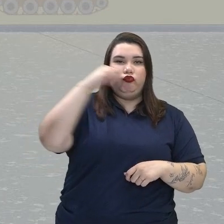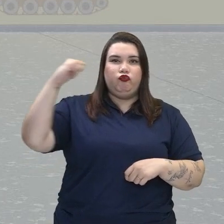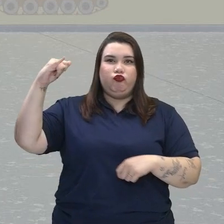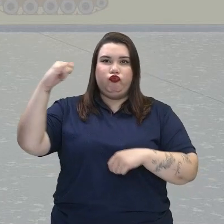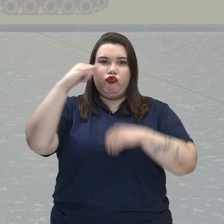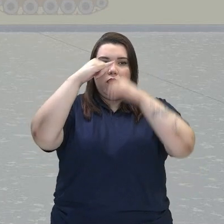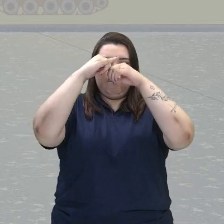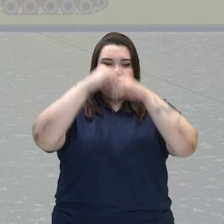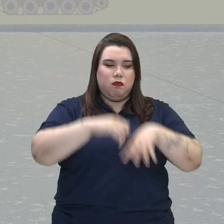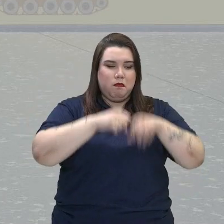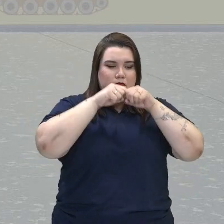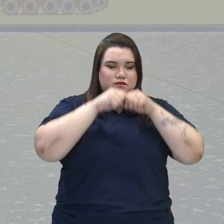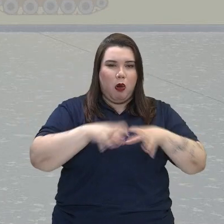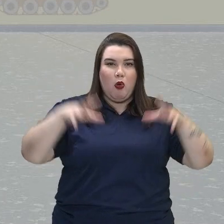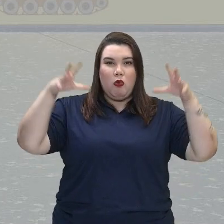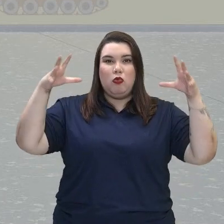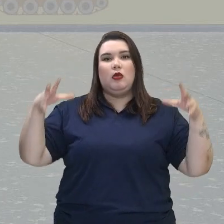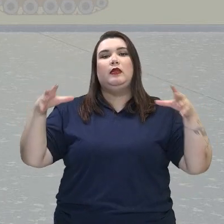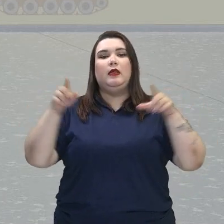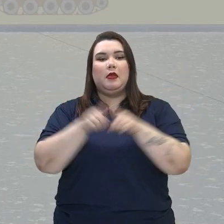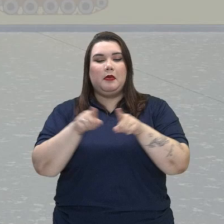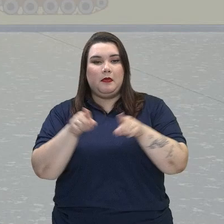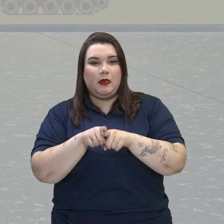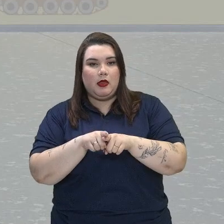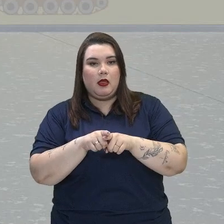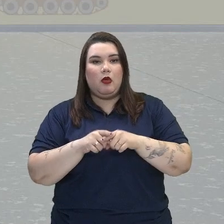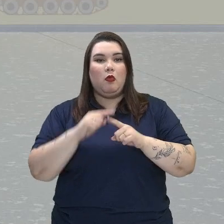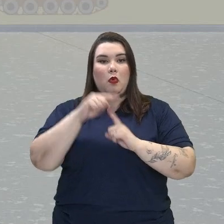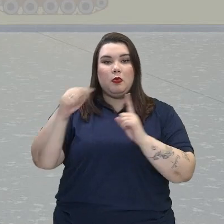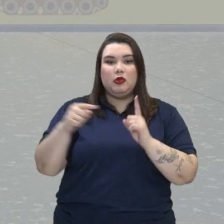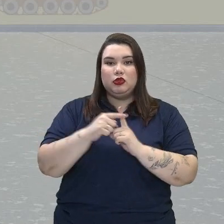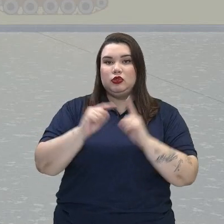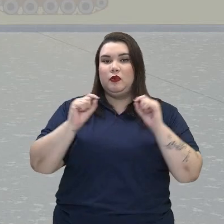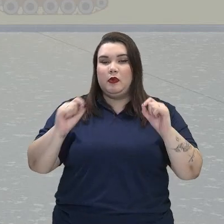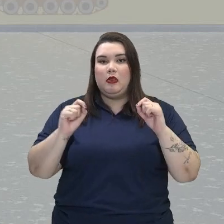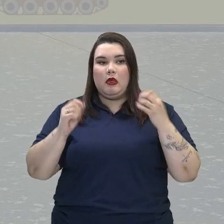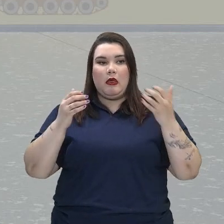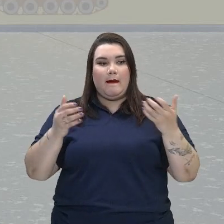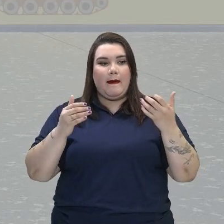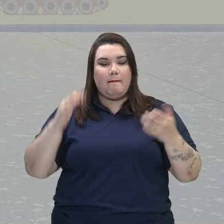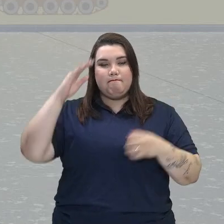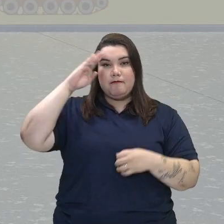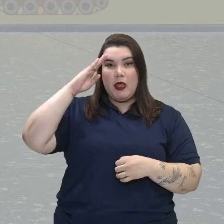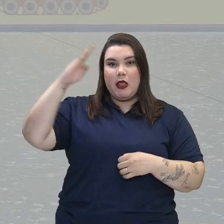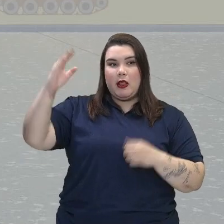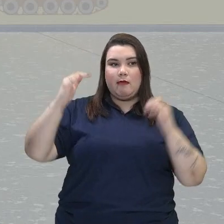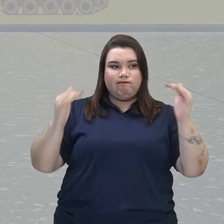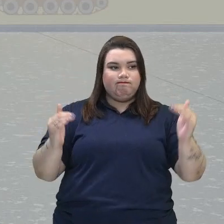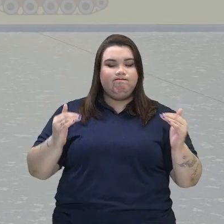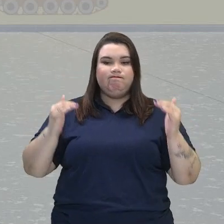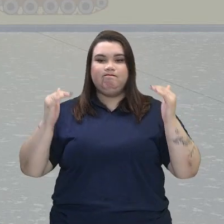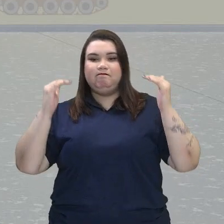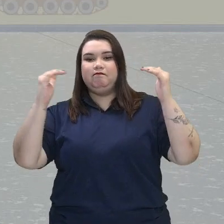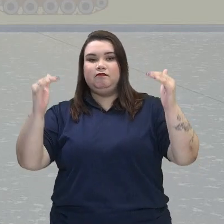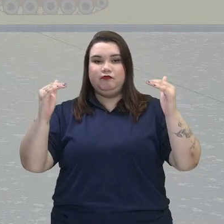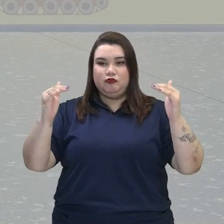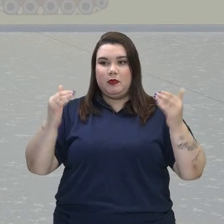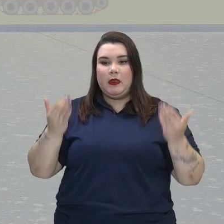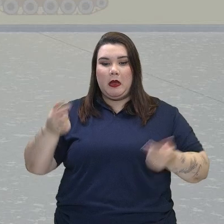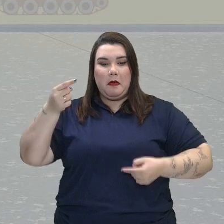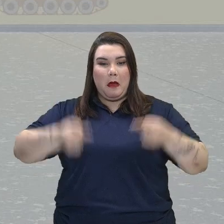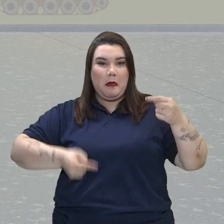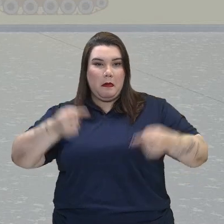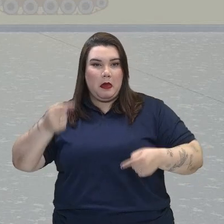manter a superioridade militar. E isso se dava não somente, para essa